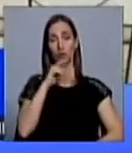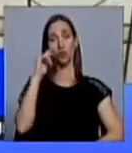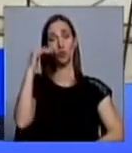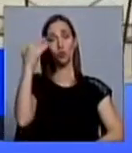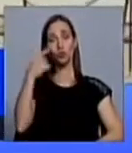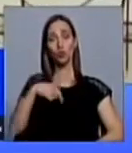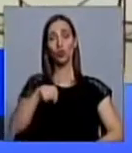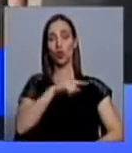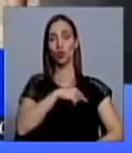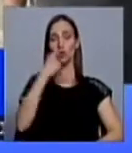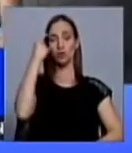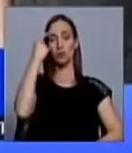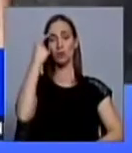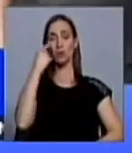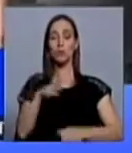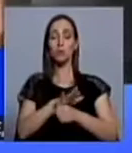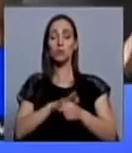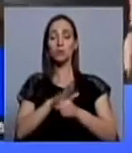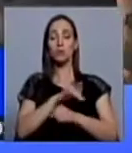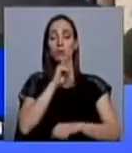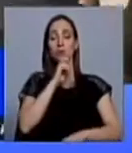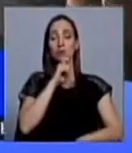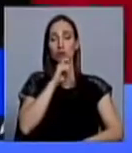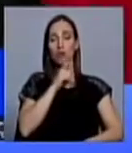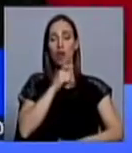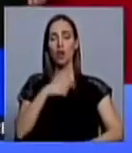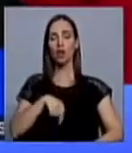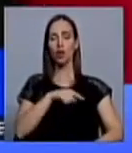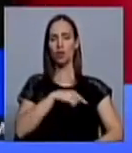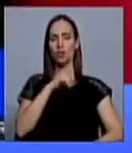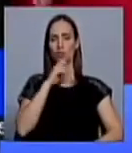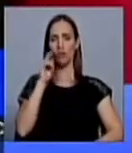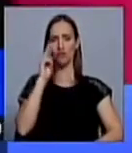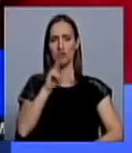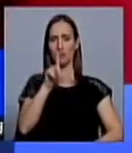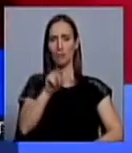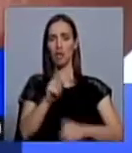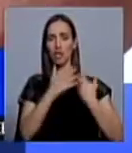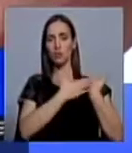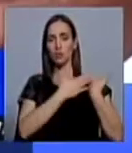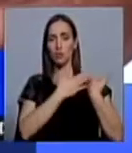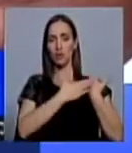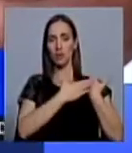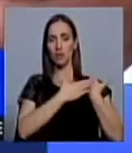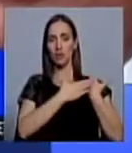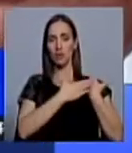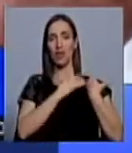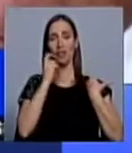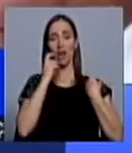aqui a colocar um cenário hipotético, podemos também olhar para aquilo que é a responsabilidade dos